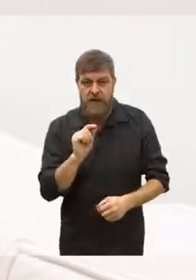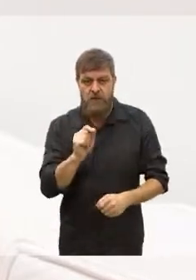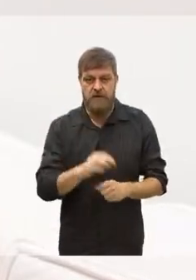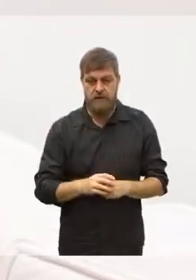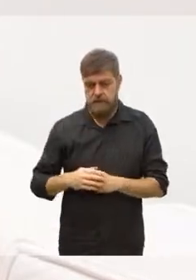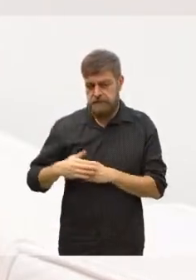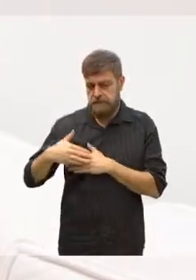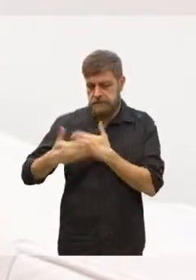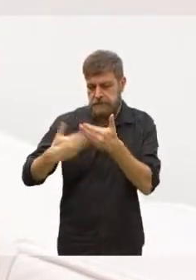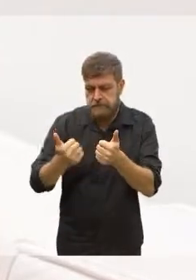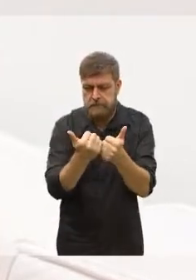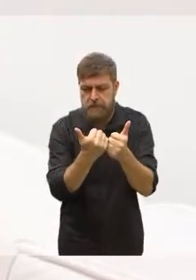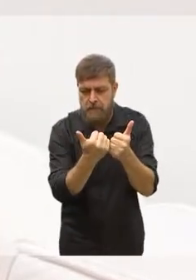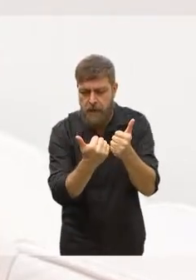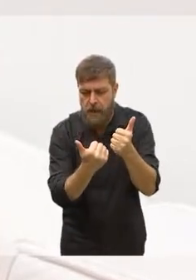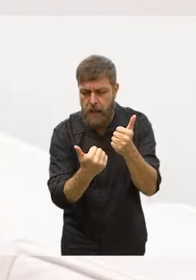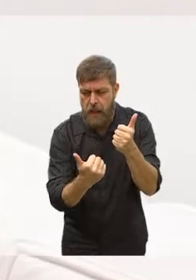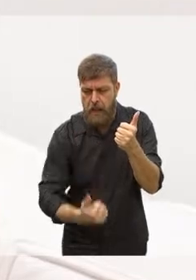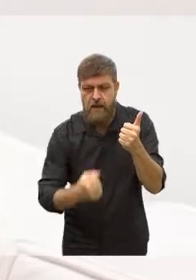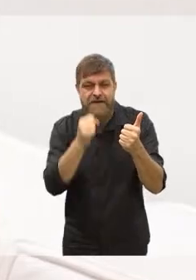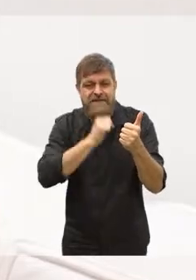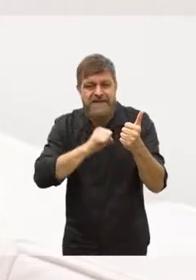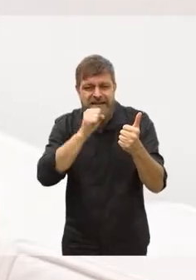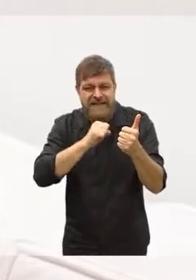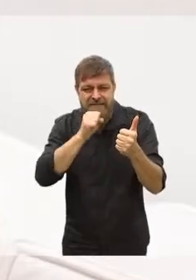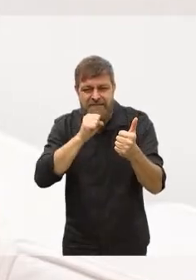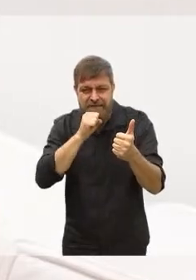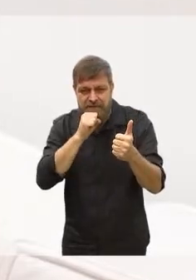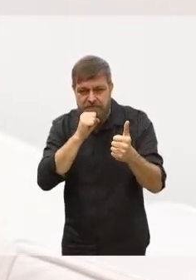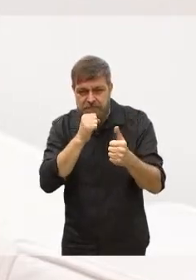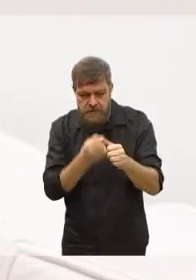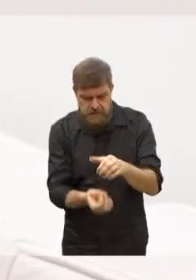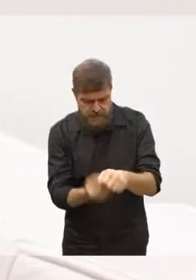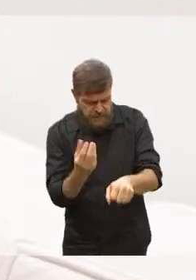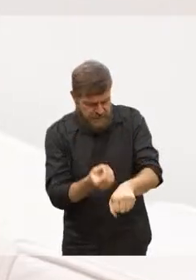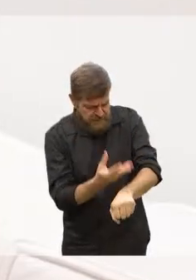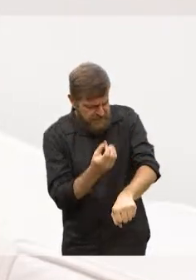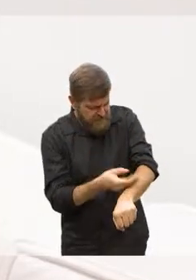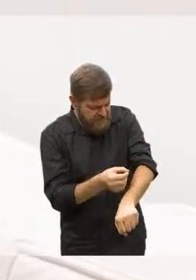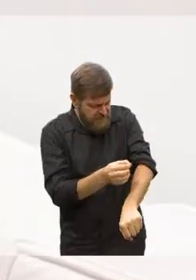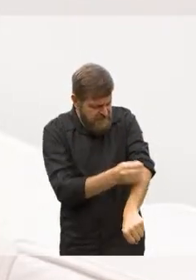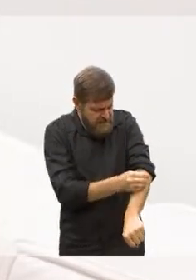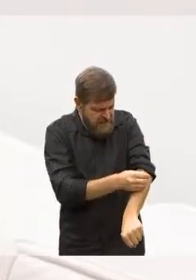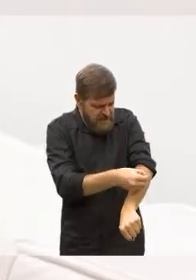processo de envelhecimento. E as manchas são também